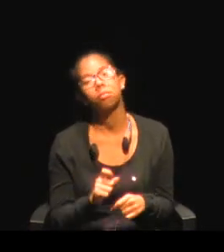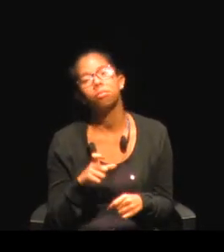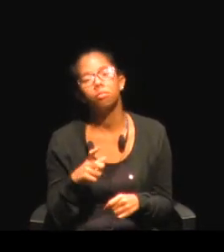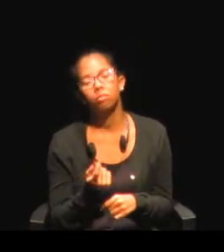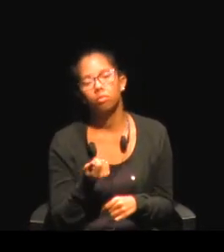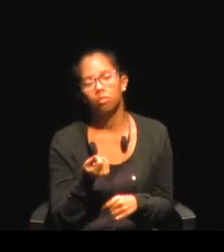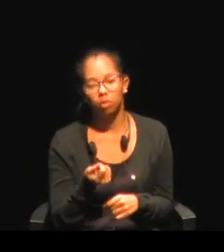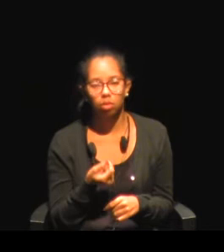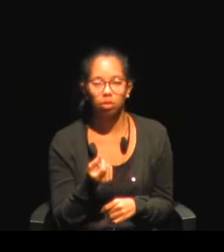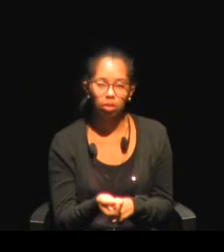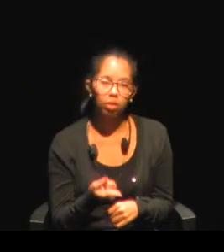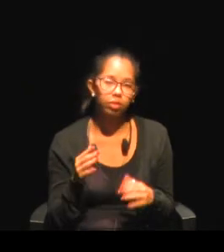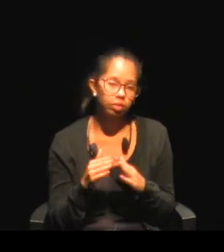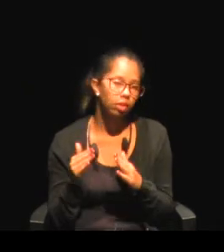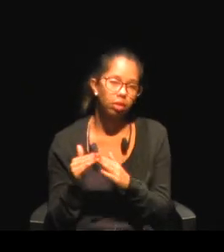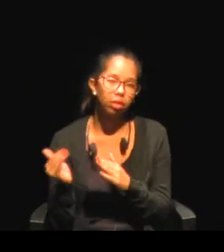os investimentos